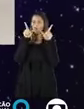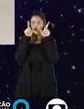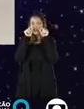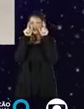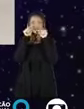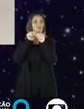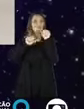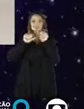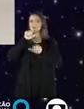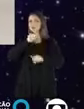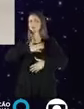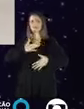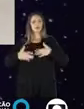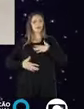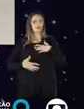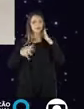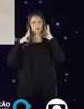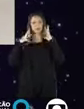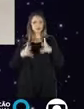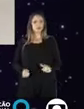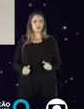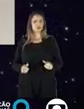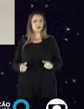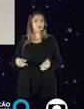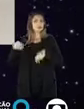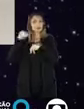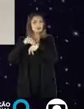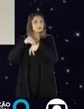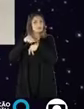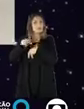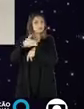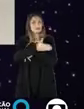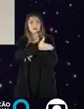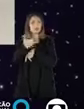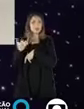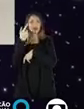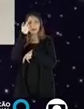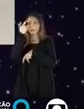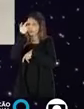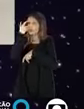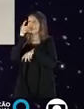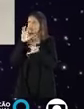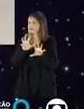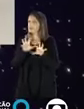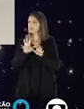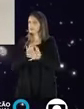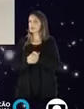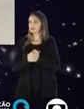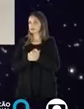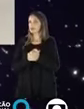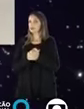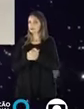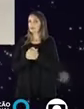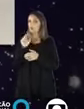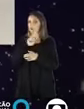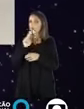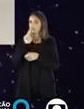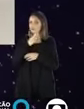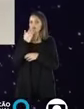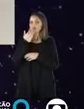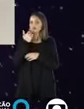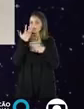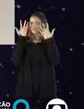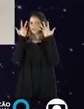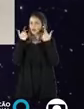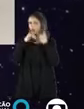muda o corpo no sentido geral. E essa mensagem que eu gostaria de deixar é para as pessoas pensarem nisso e utilizarem o alimento e